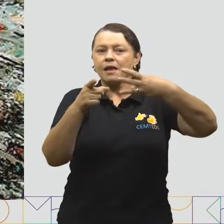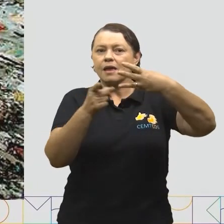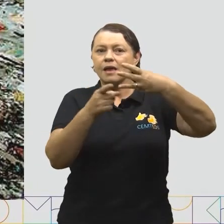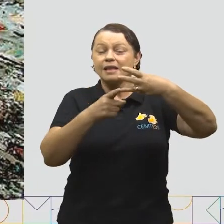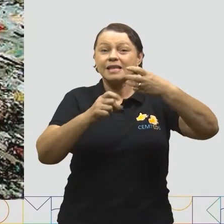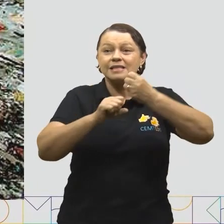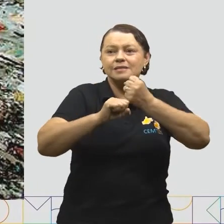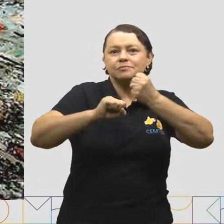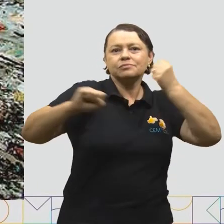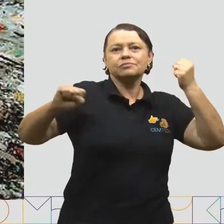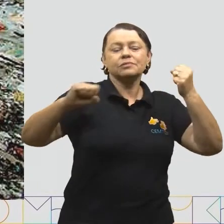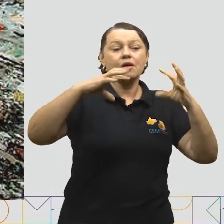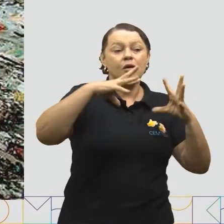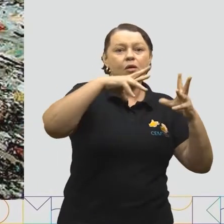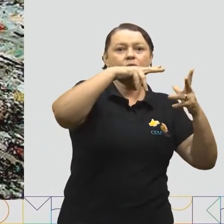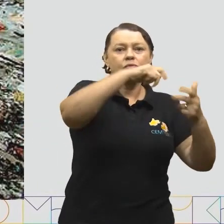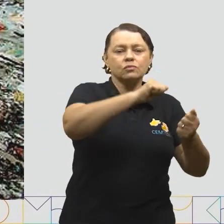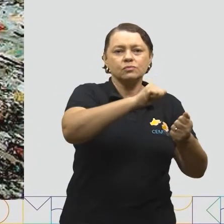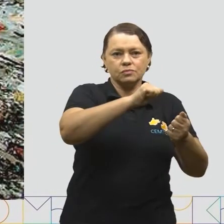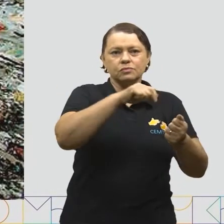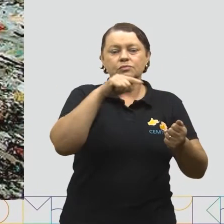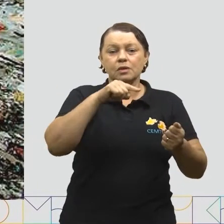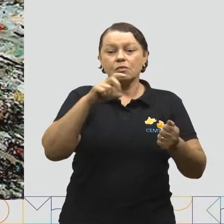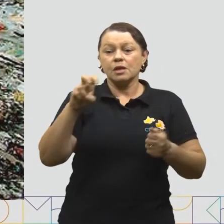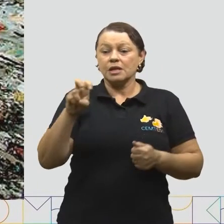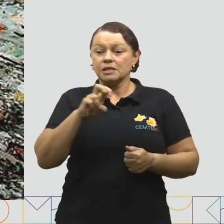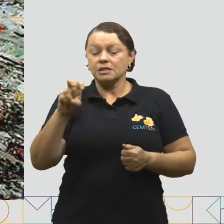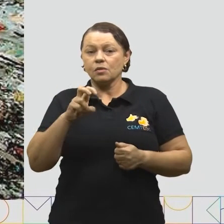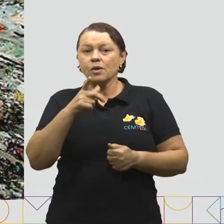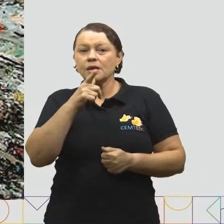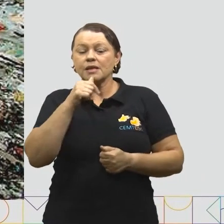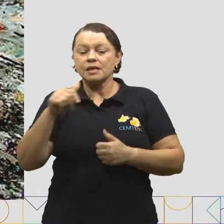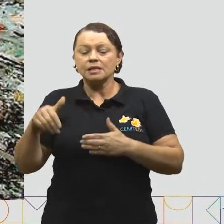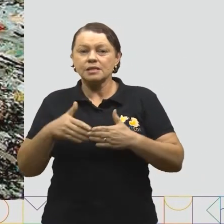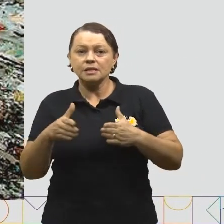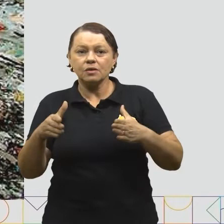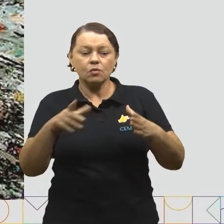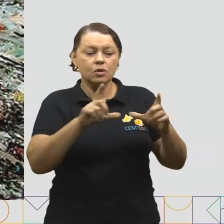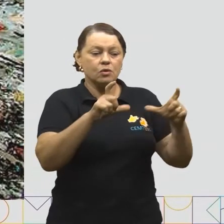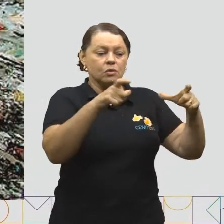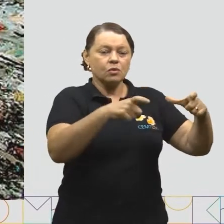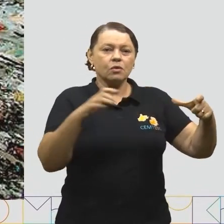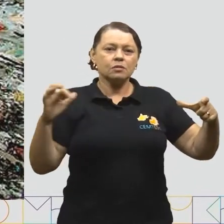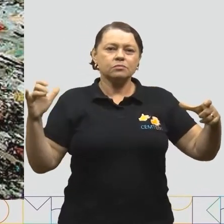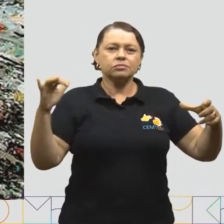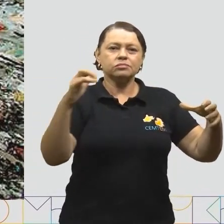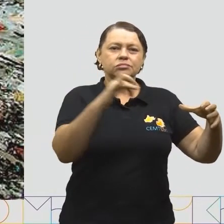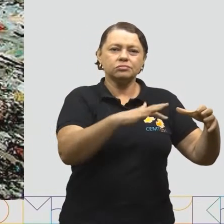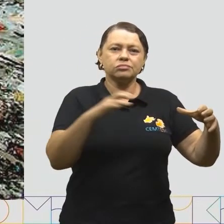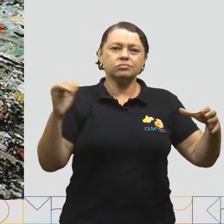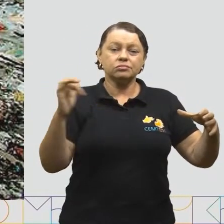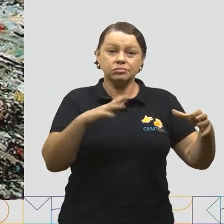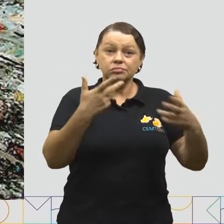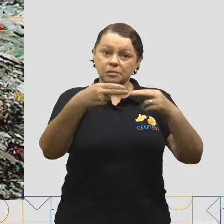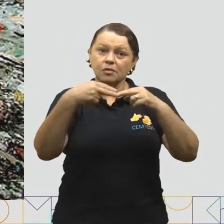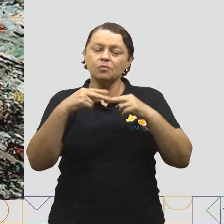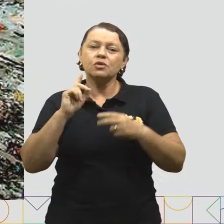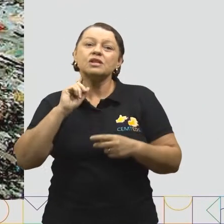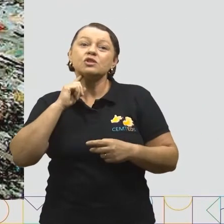do mundo. São 55 rios que desaguam nela, isto é, podendo receber muita sujeira das